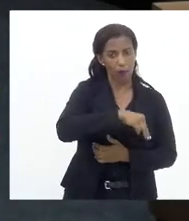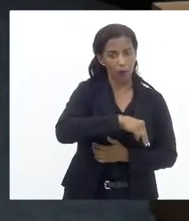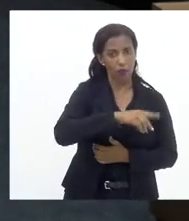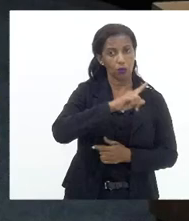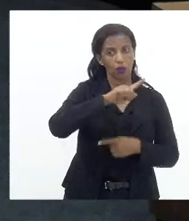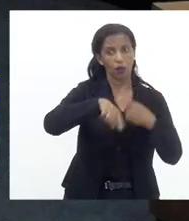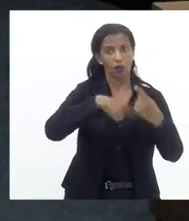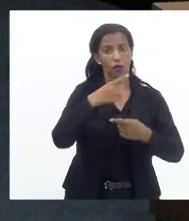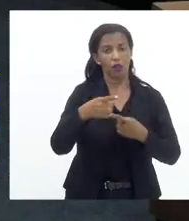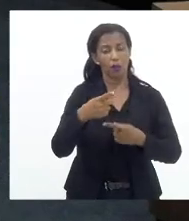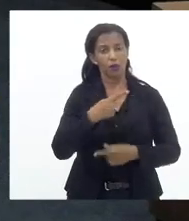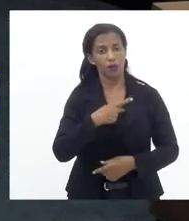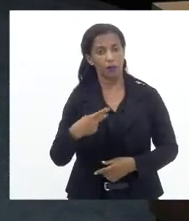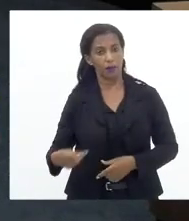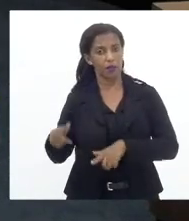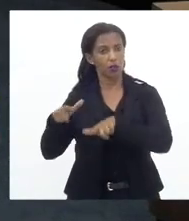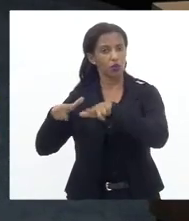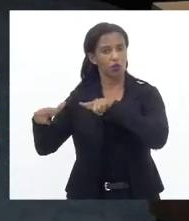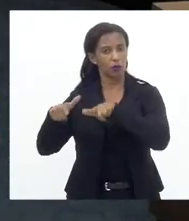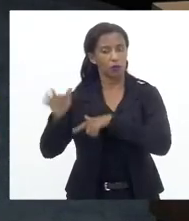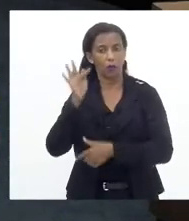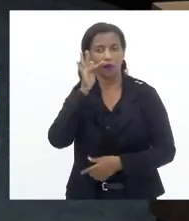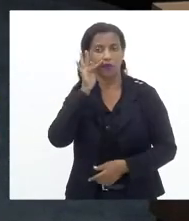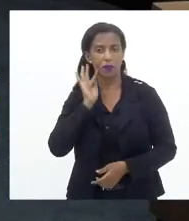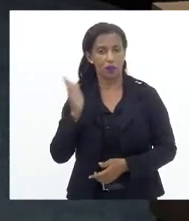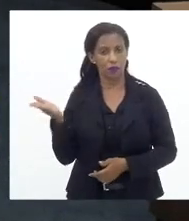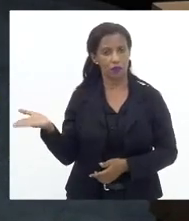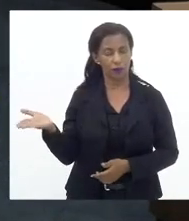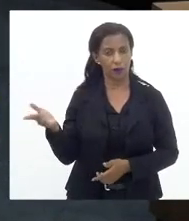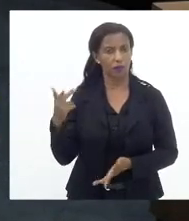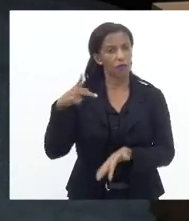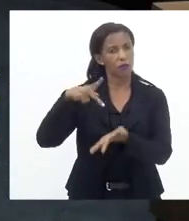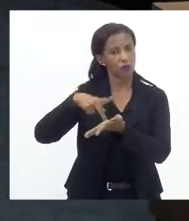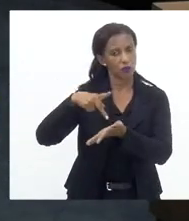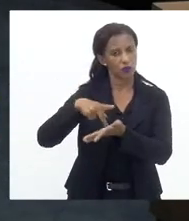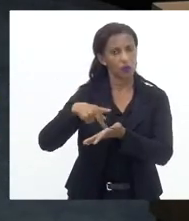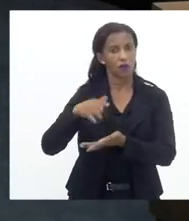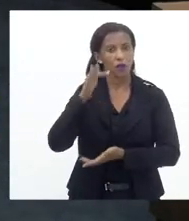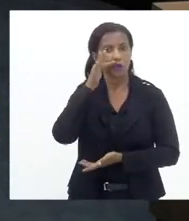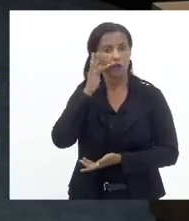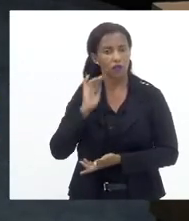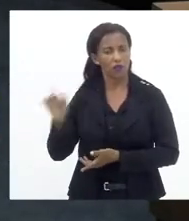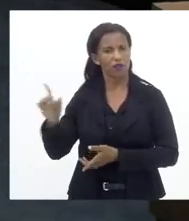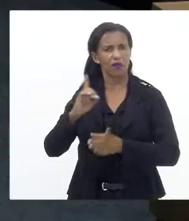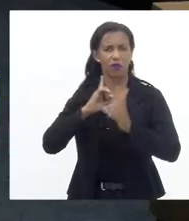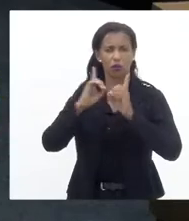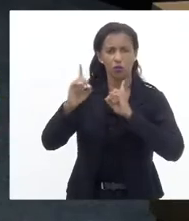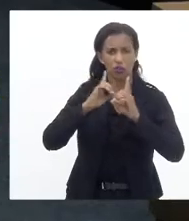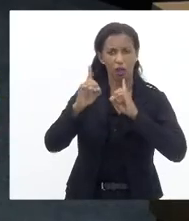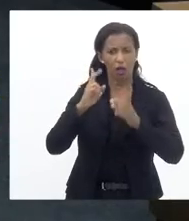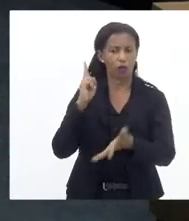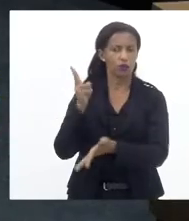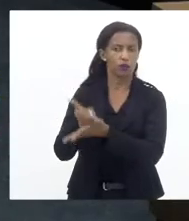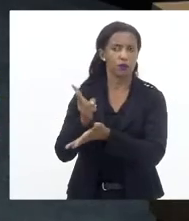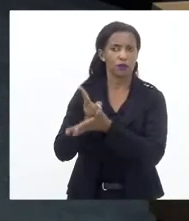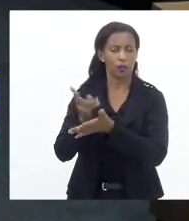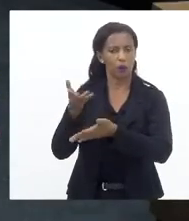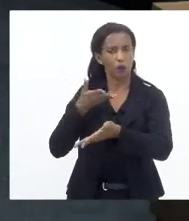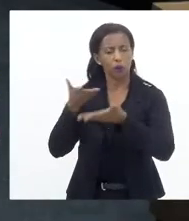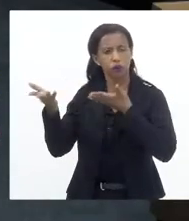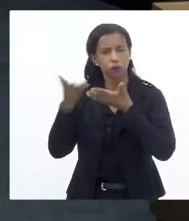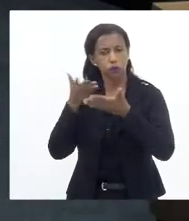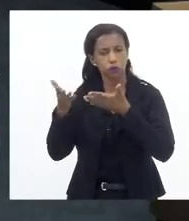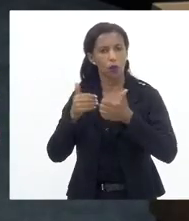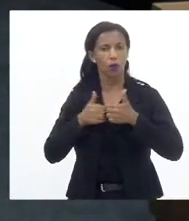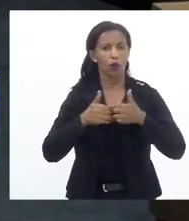depois da presidência dos trabalhos foi do deputado serafini porque ele fato de parecer afirma que tem feito o diálogo permanente nós no